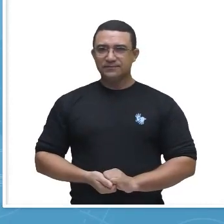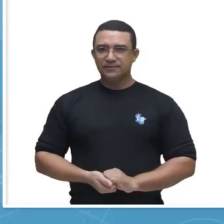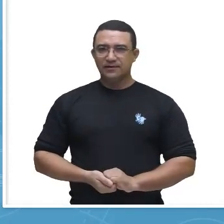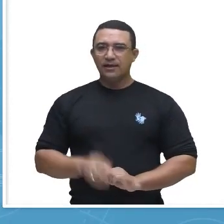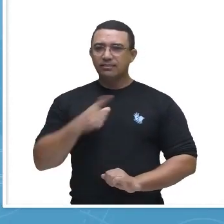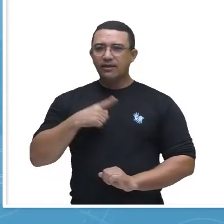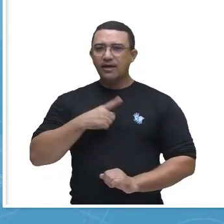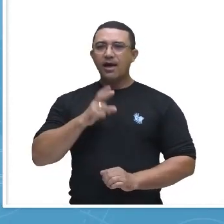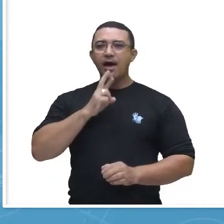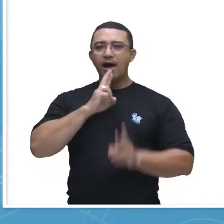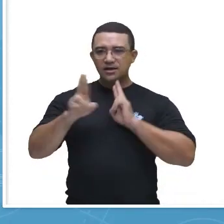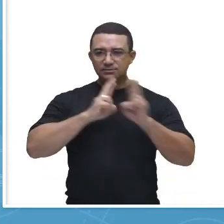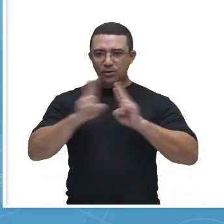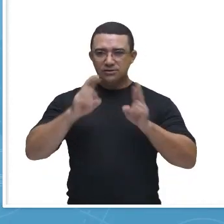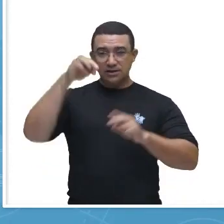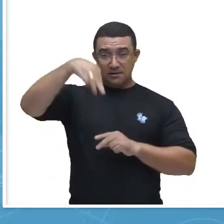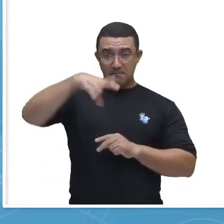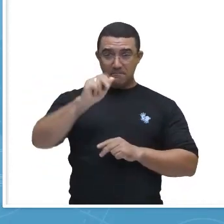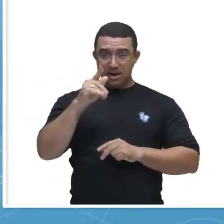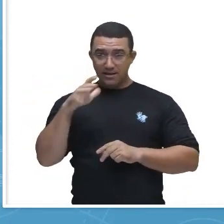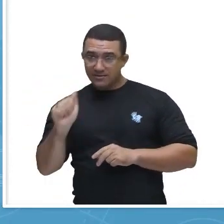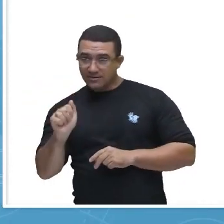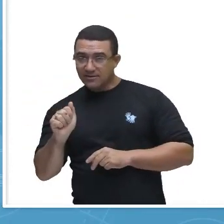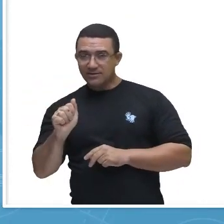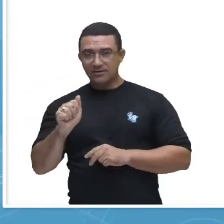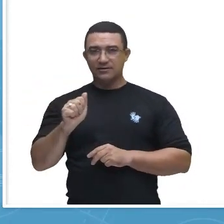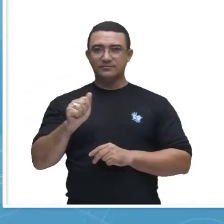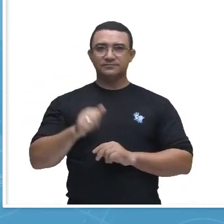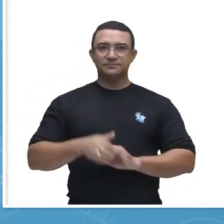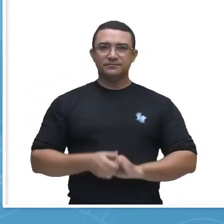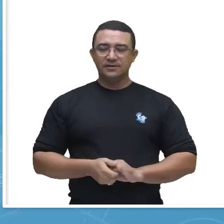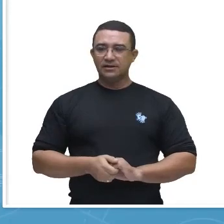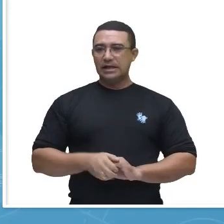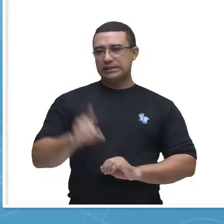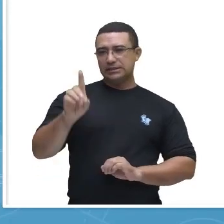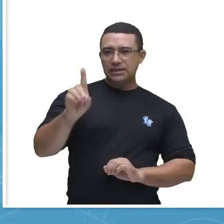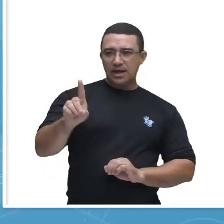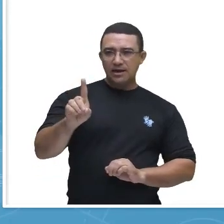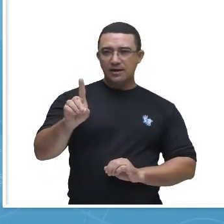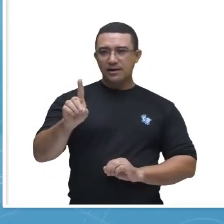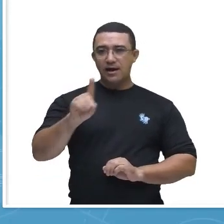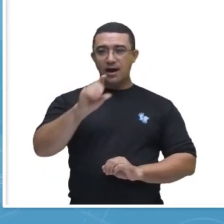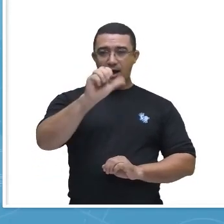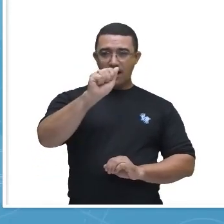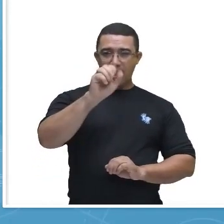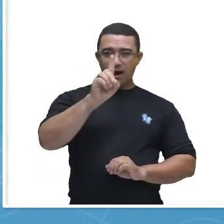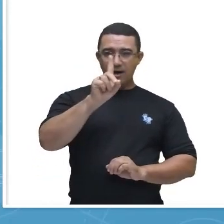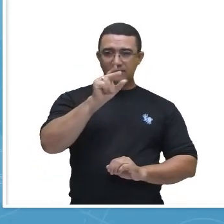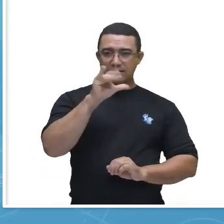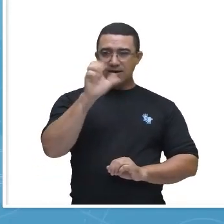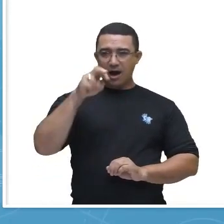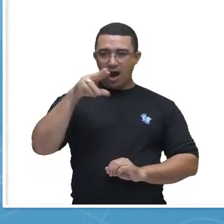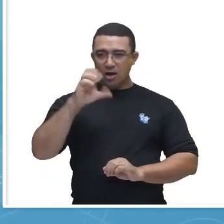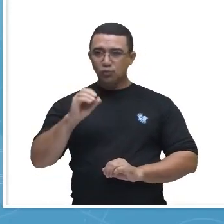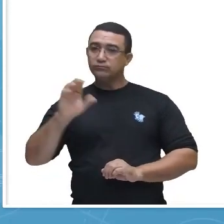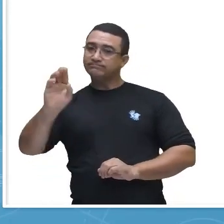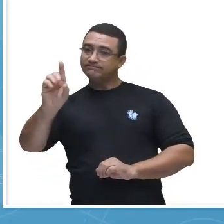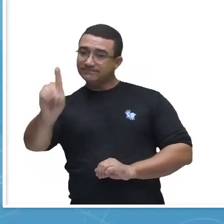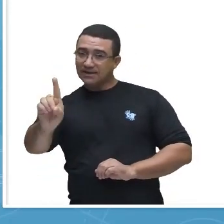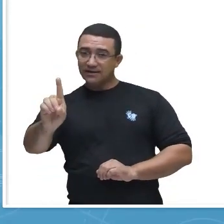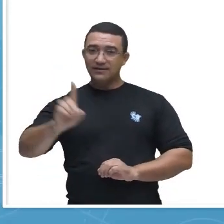tem resposta ali da Maria Eduarda, tem da Kessiana, que botou a letra D, o Adriano também a letra D,